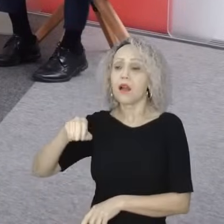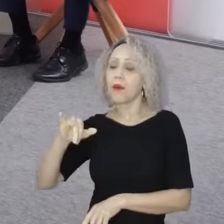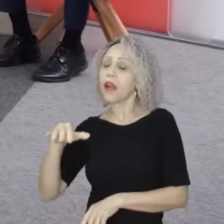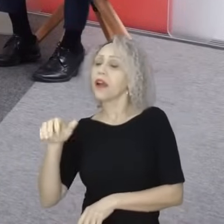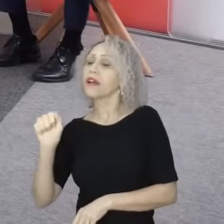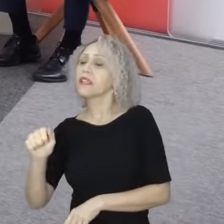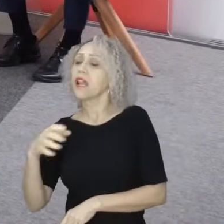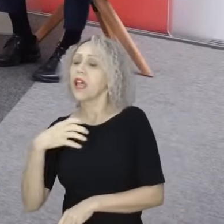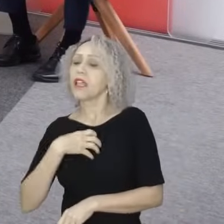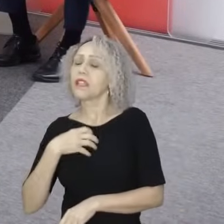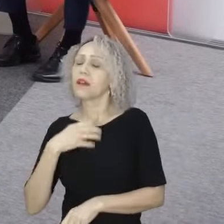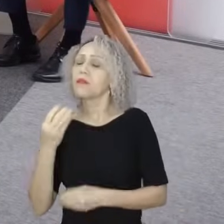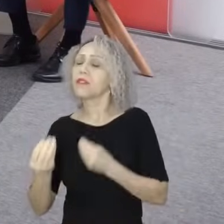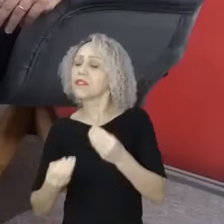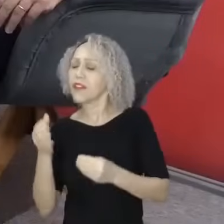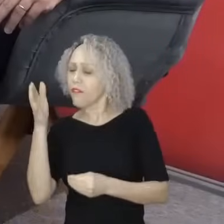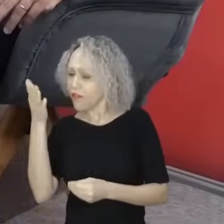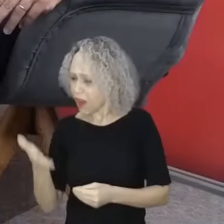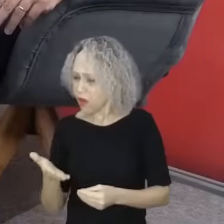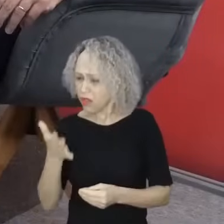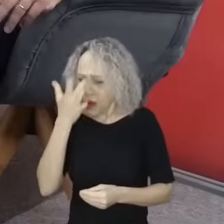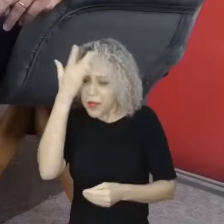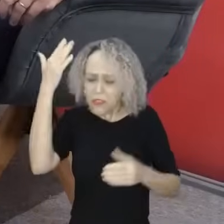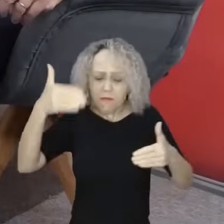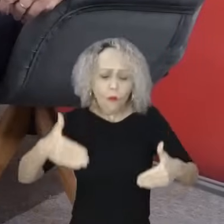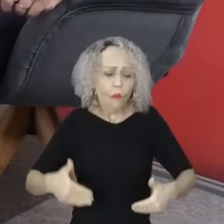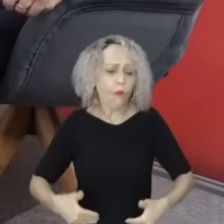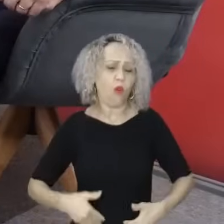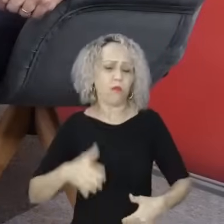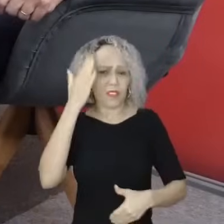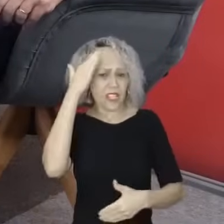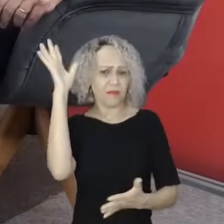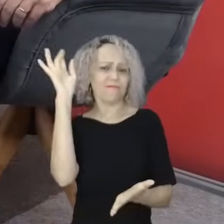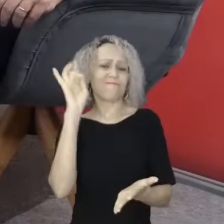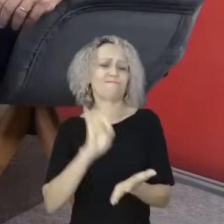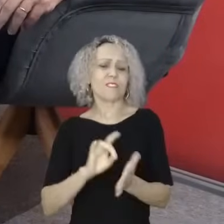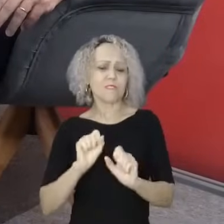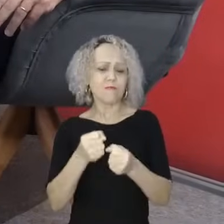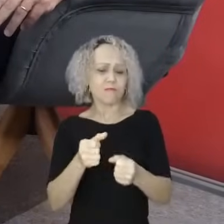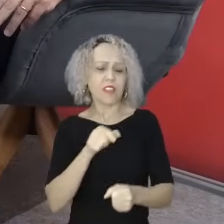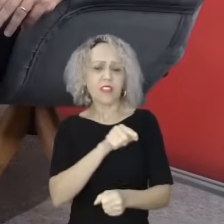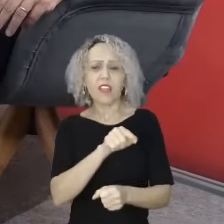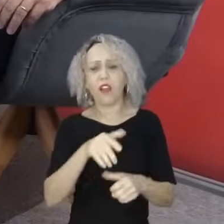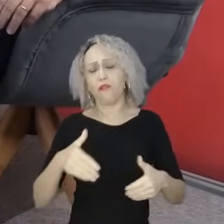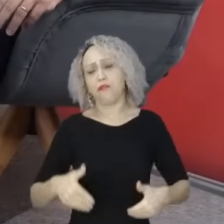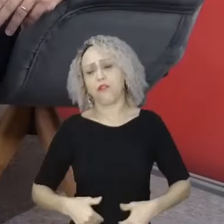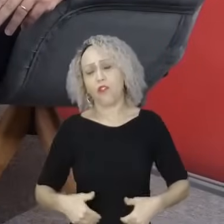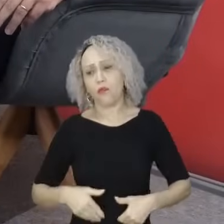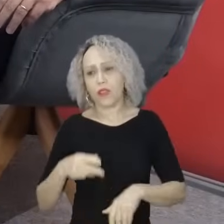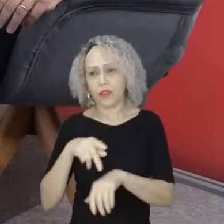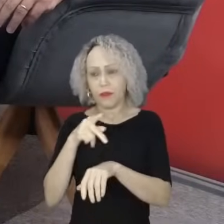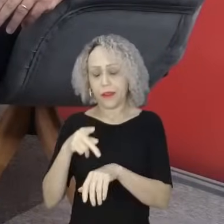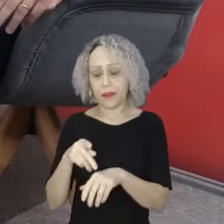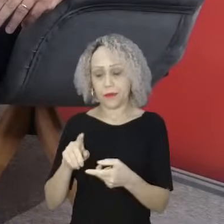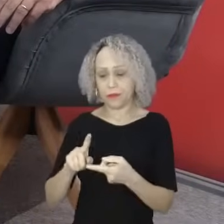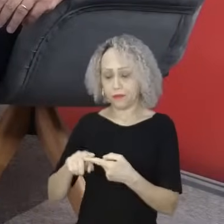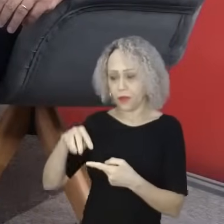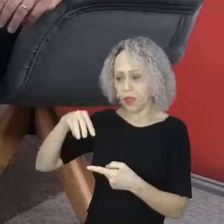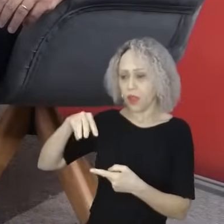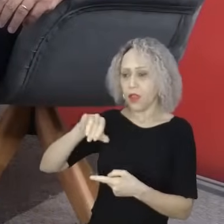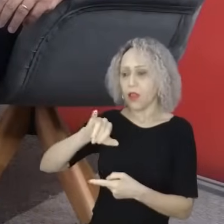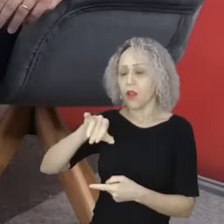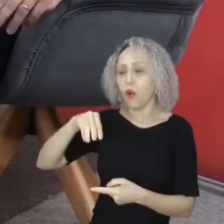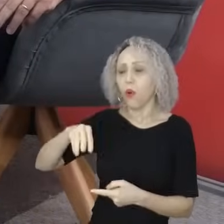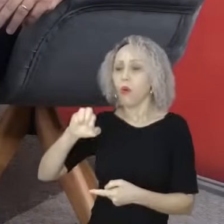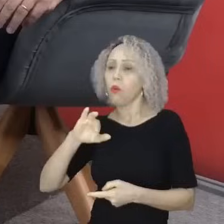disse que só quem passou fome sabe a real necessidade de combater a fome no país. E o João Marcos, que a gente ouviu agora, lá de Rondônia,